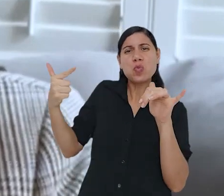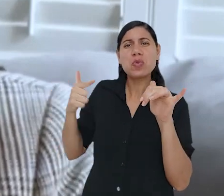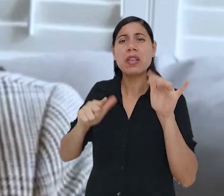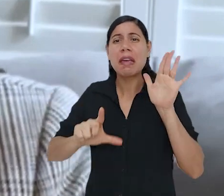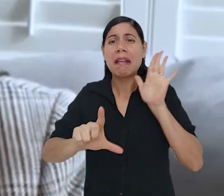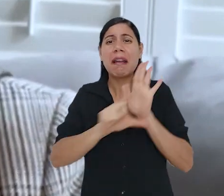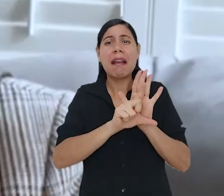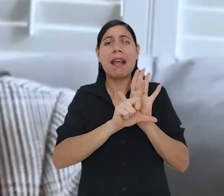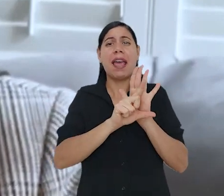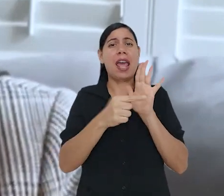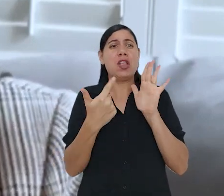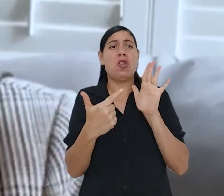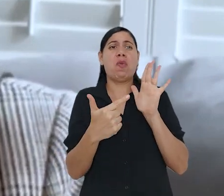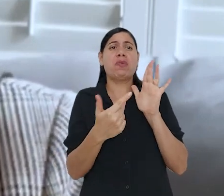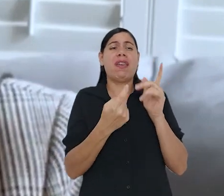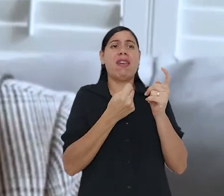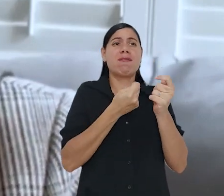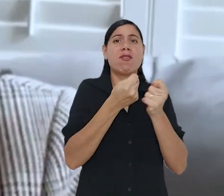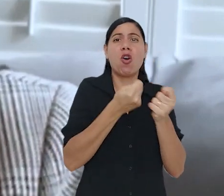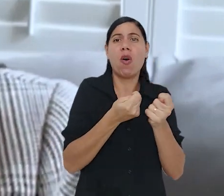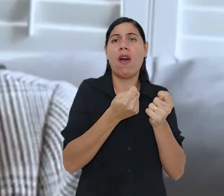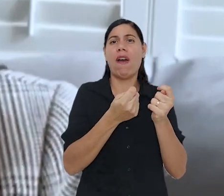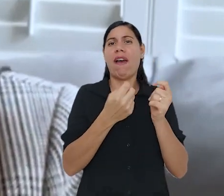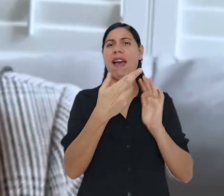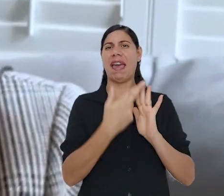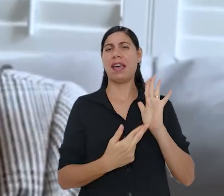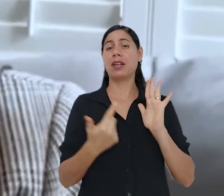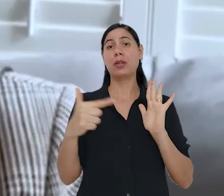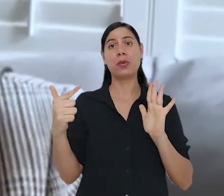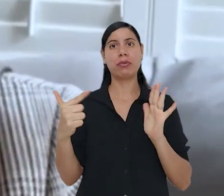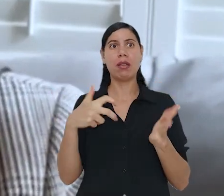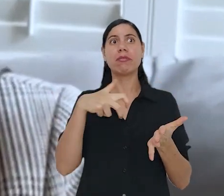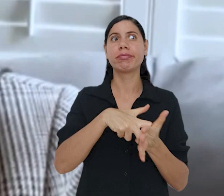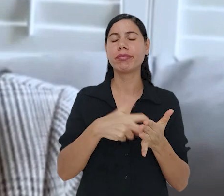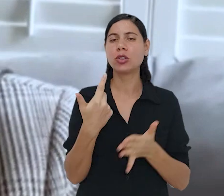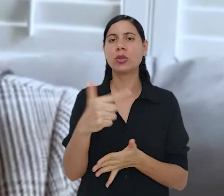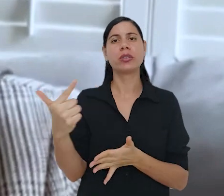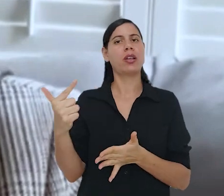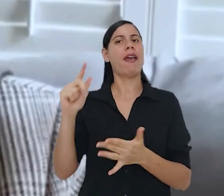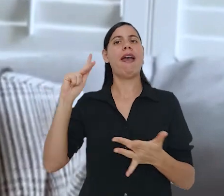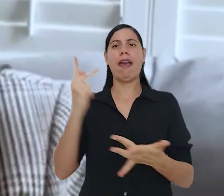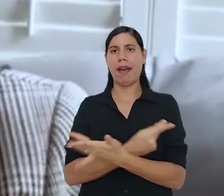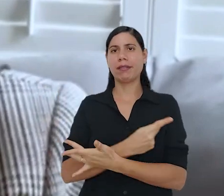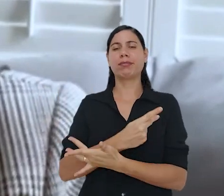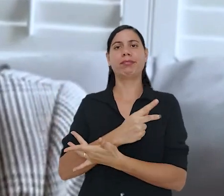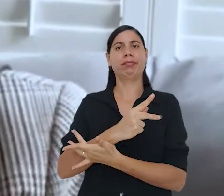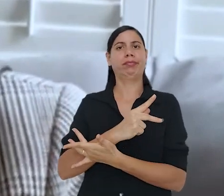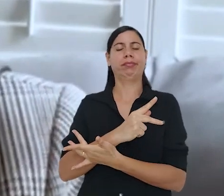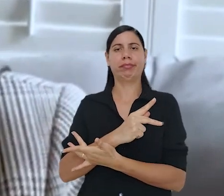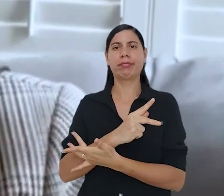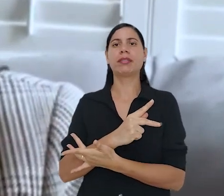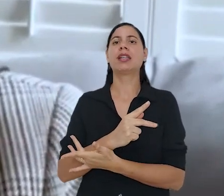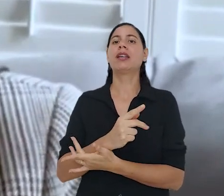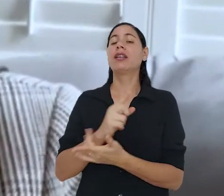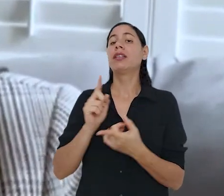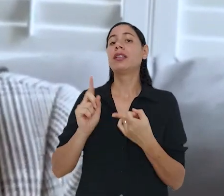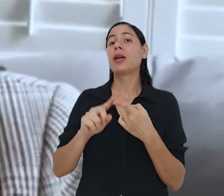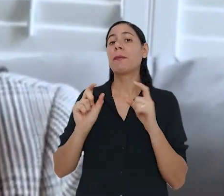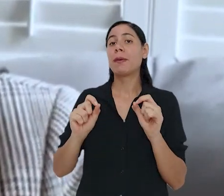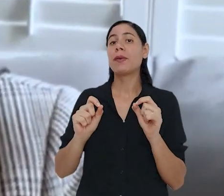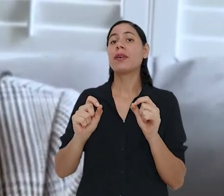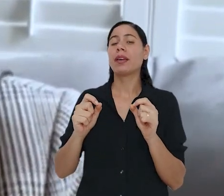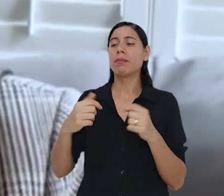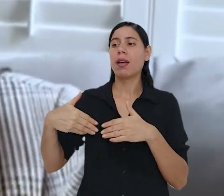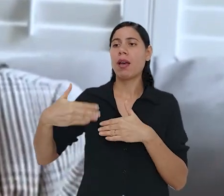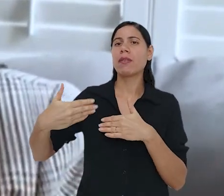que não dá para regular, que não dá para punir, é um pensamento muito equivocado e cada vez mais sim a gente